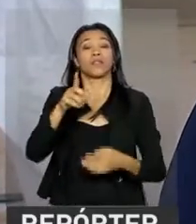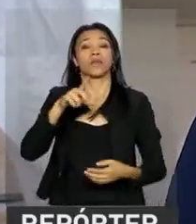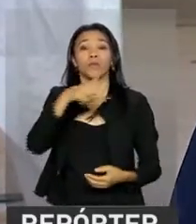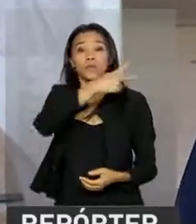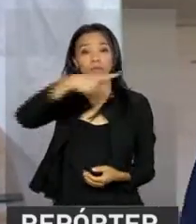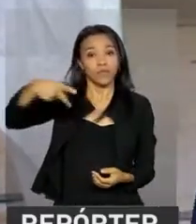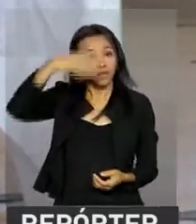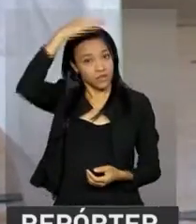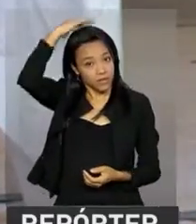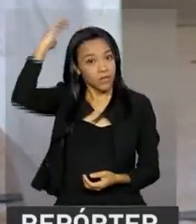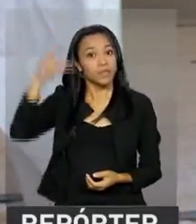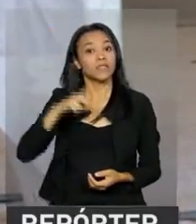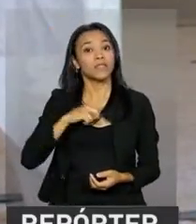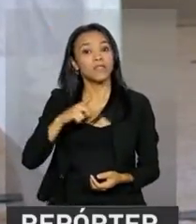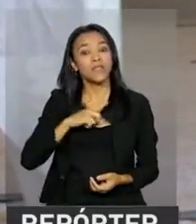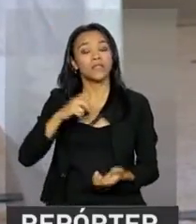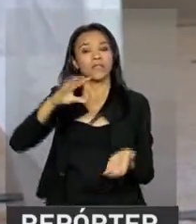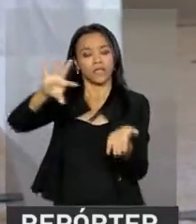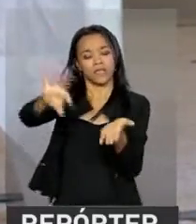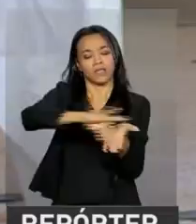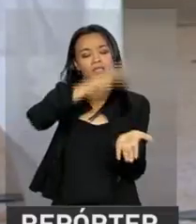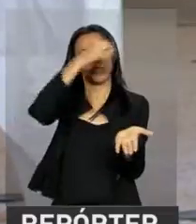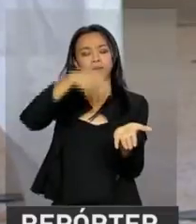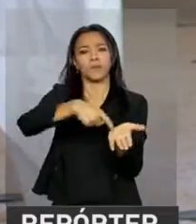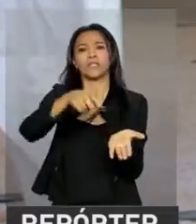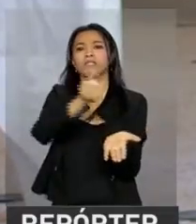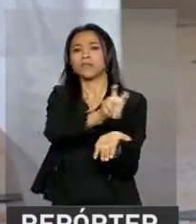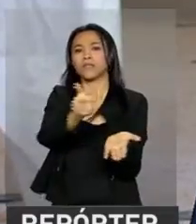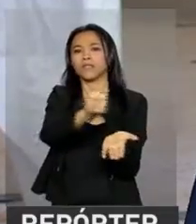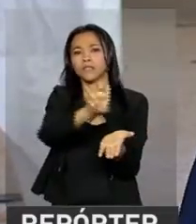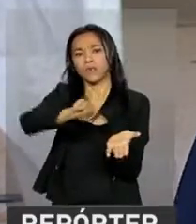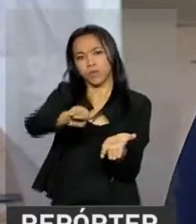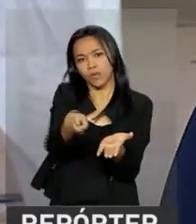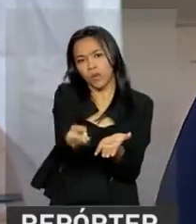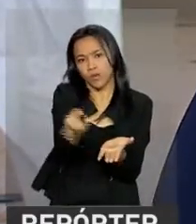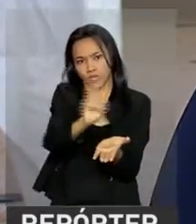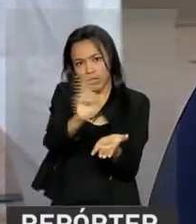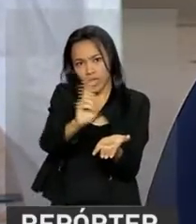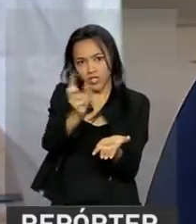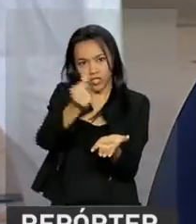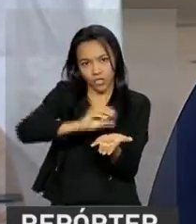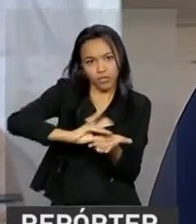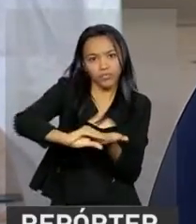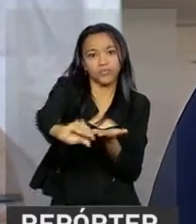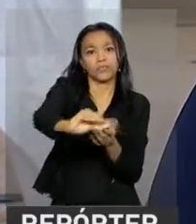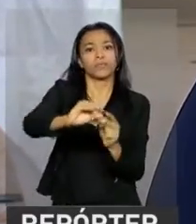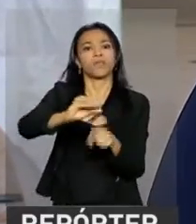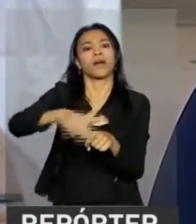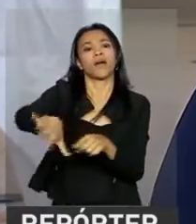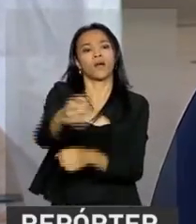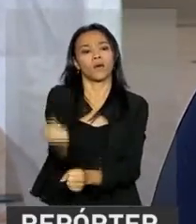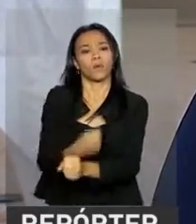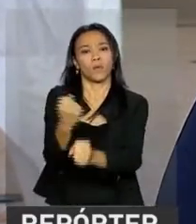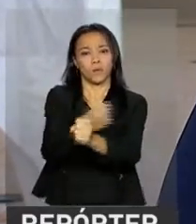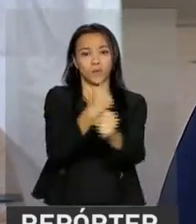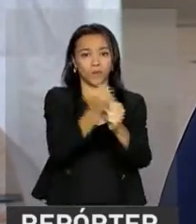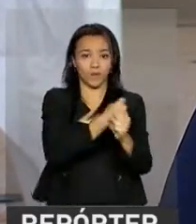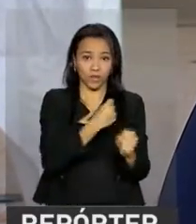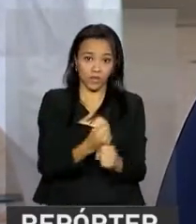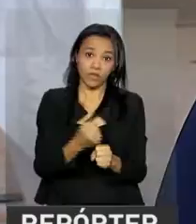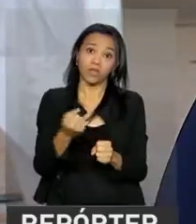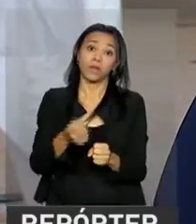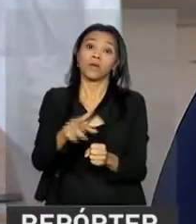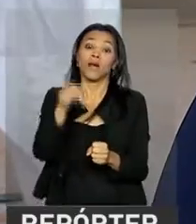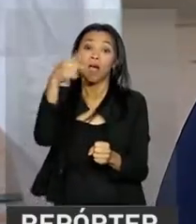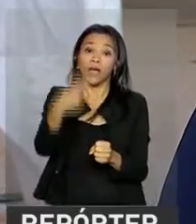assina acordo de liberação de 55 milhões de reais para obras de captação de água do